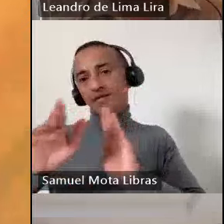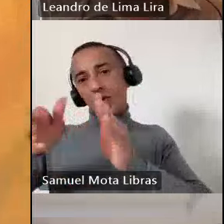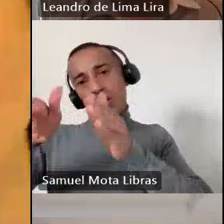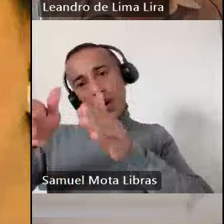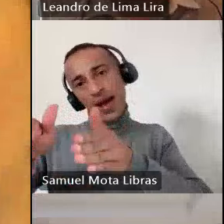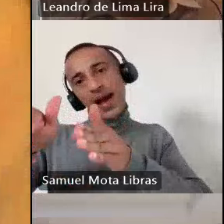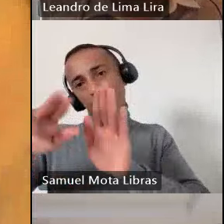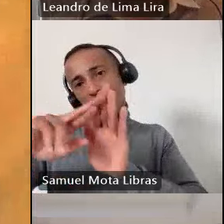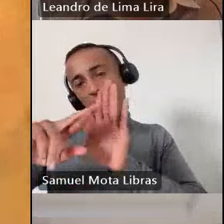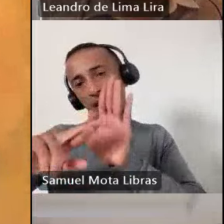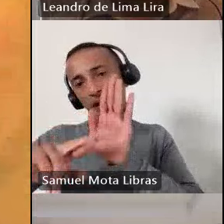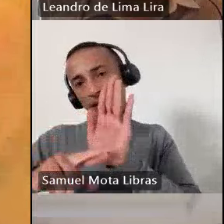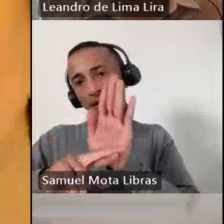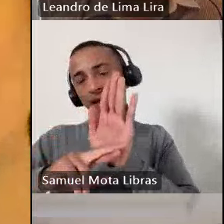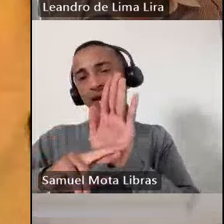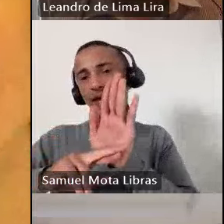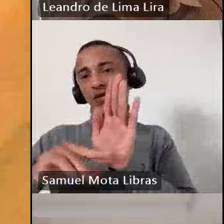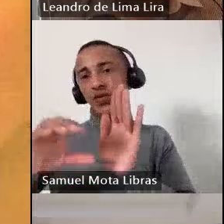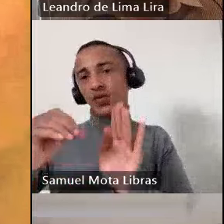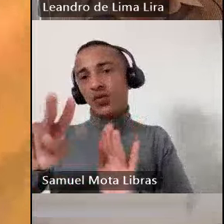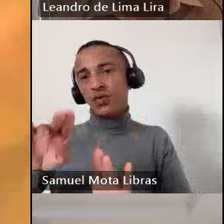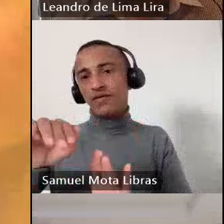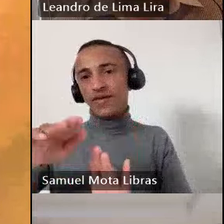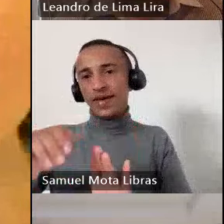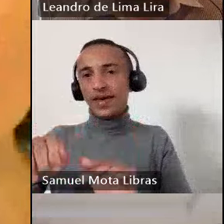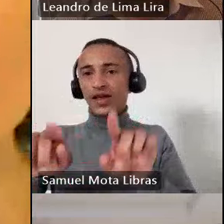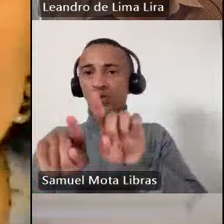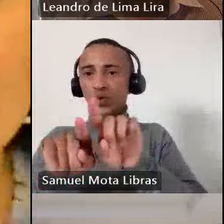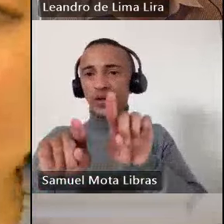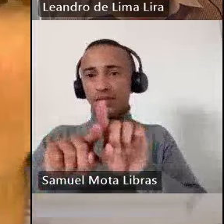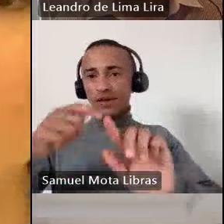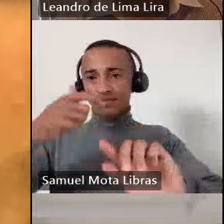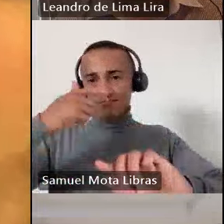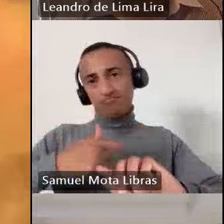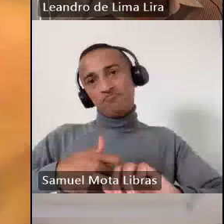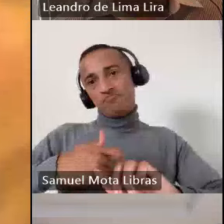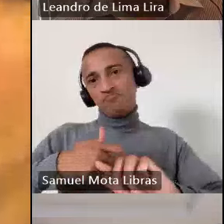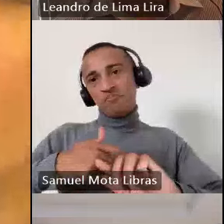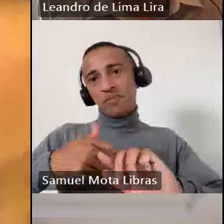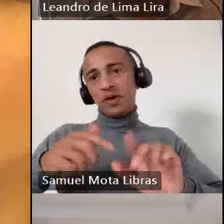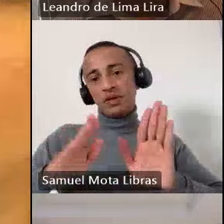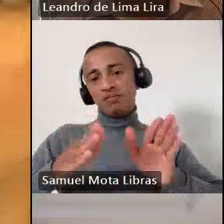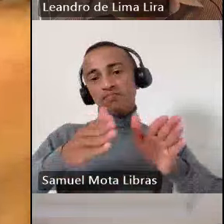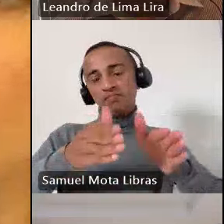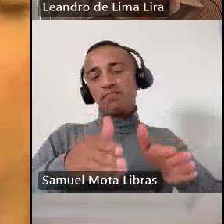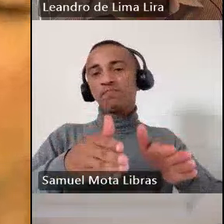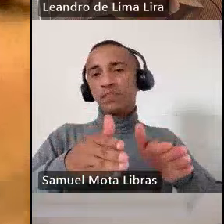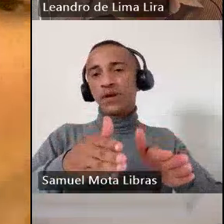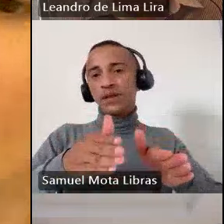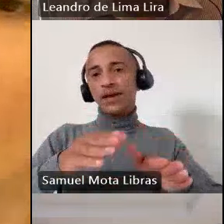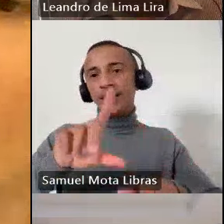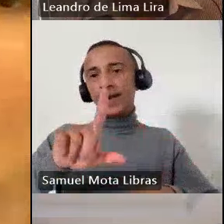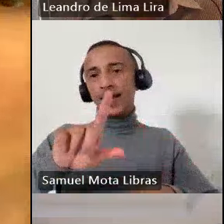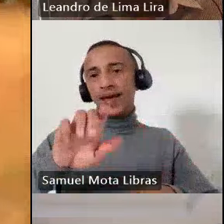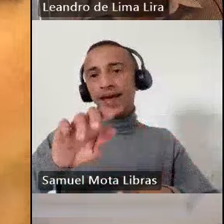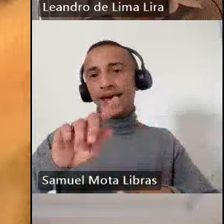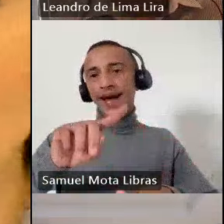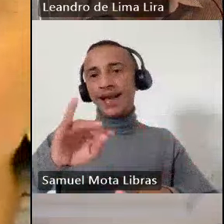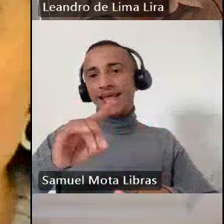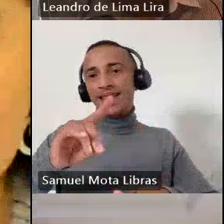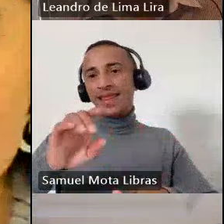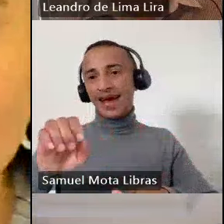o princípio da impessoalidade da legalidade então esses isso nesse caso aí a gente vai ter como referencial né